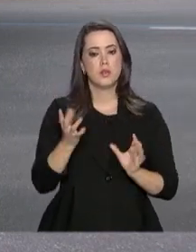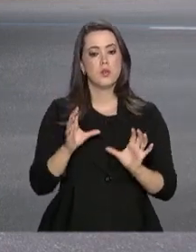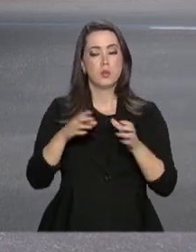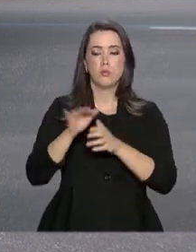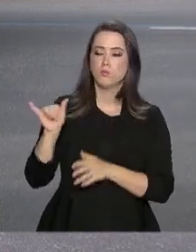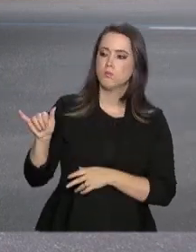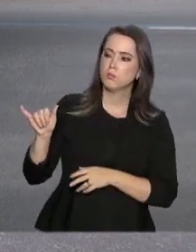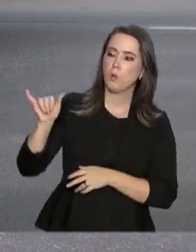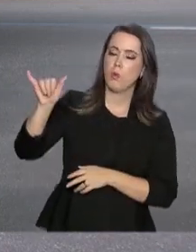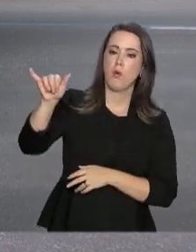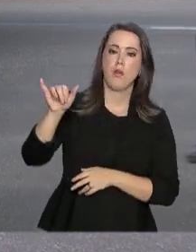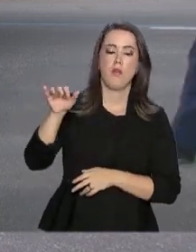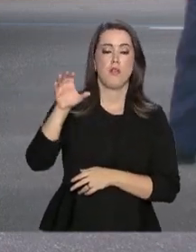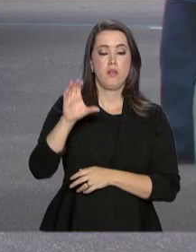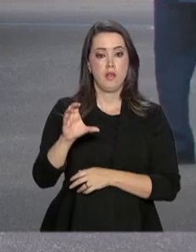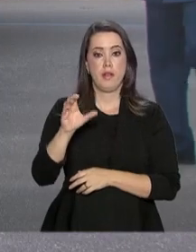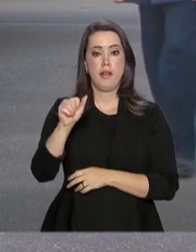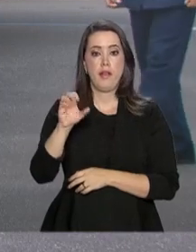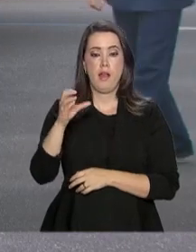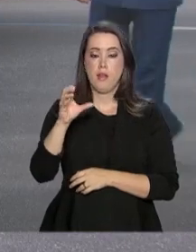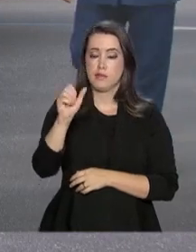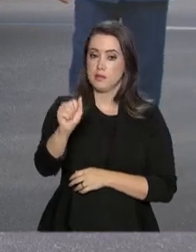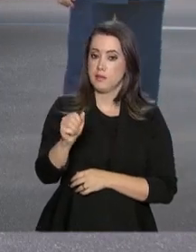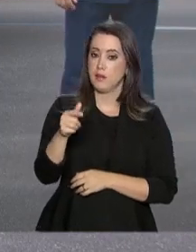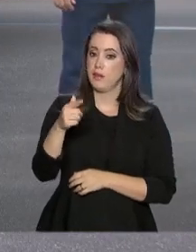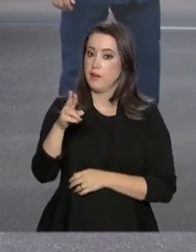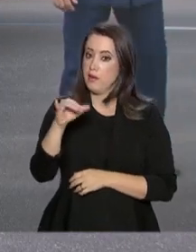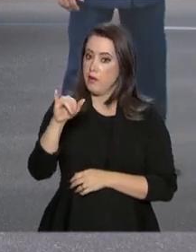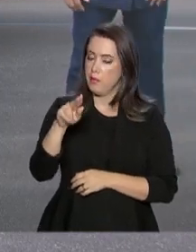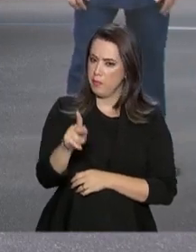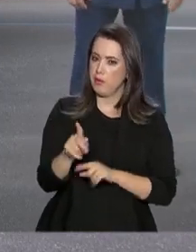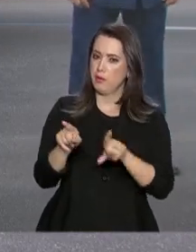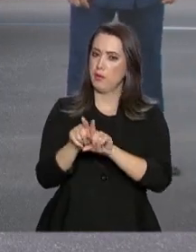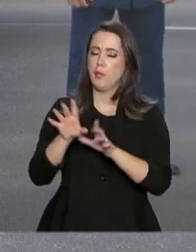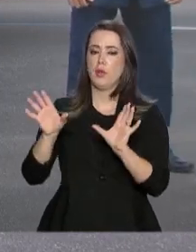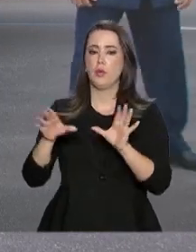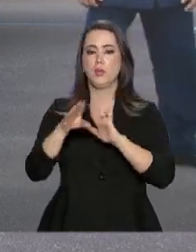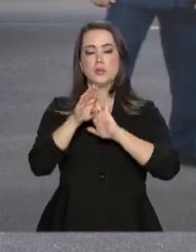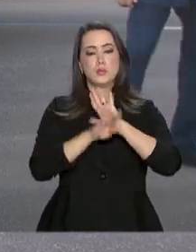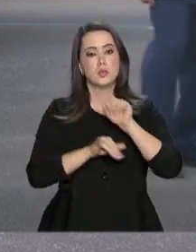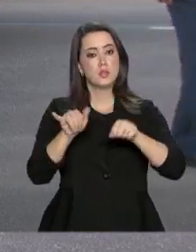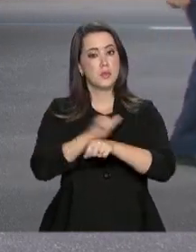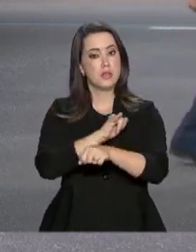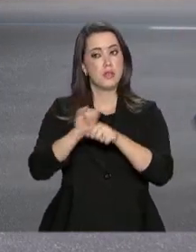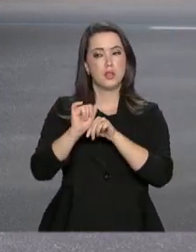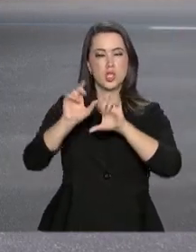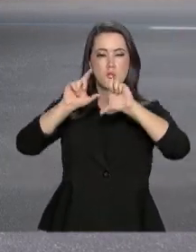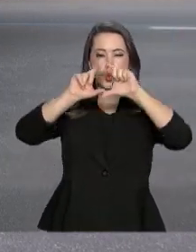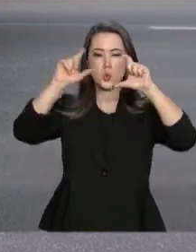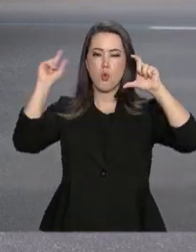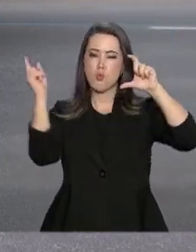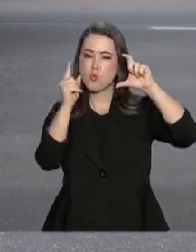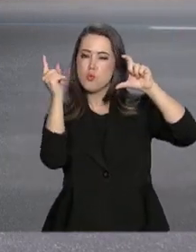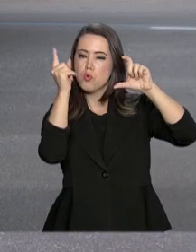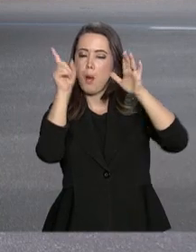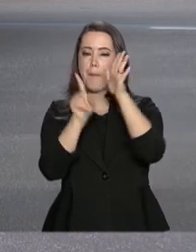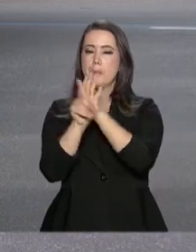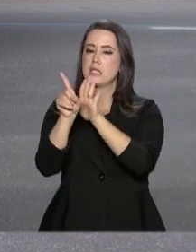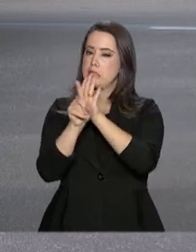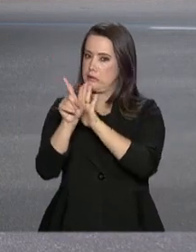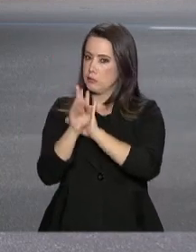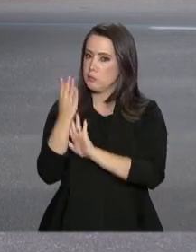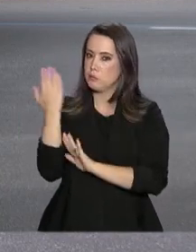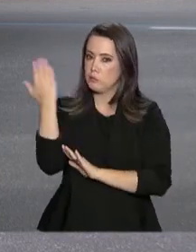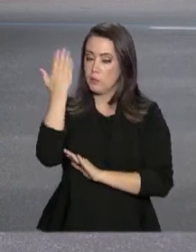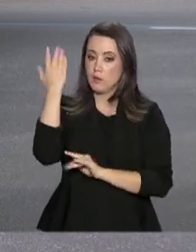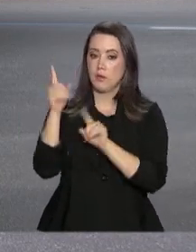kc-390 o caça gripen eo programa estratégico de sistemas espaciais caber o náutico entre outras atribuições o